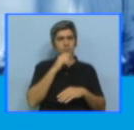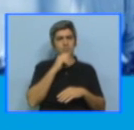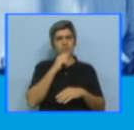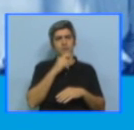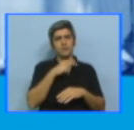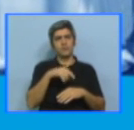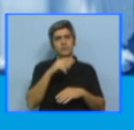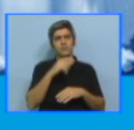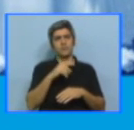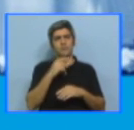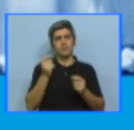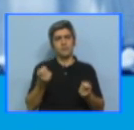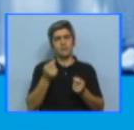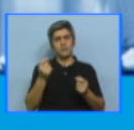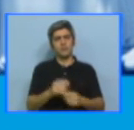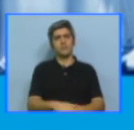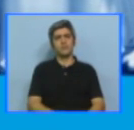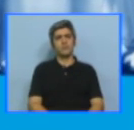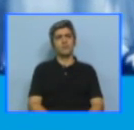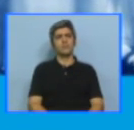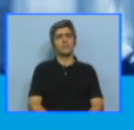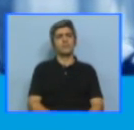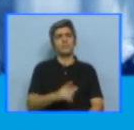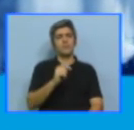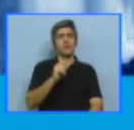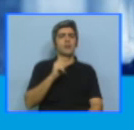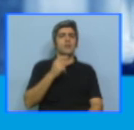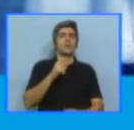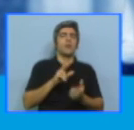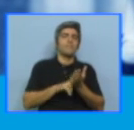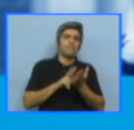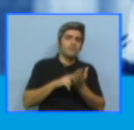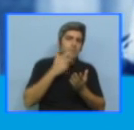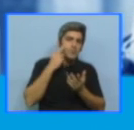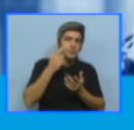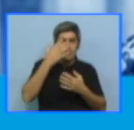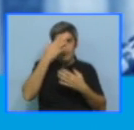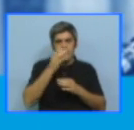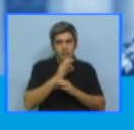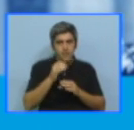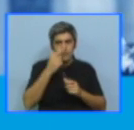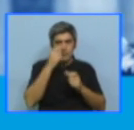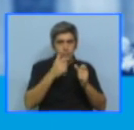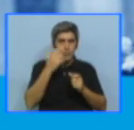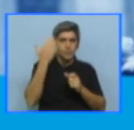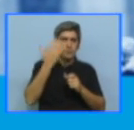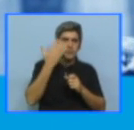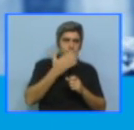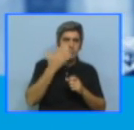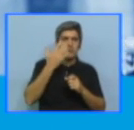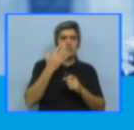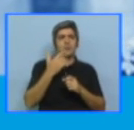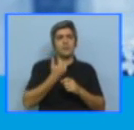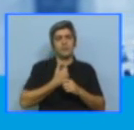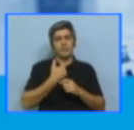possível promover e no reconhecimento da dignidade das pessoas, do seu direito à